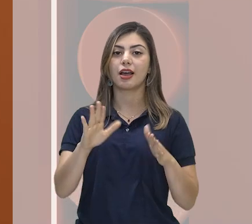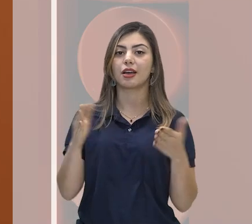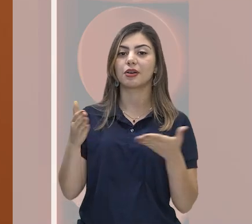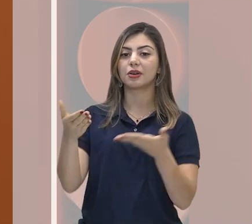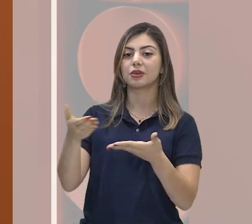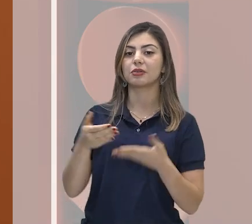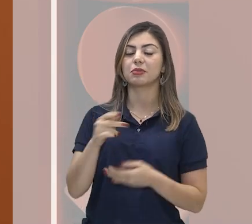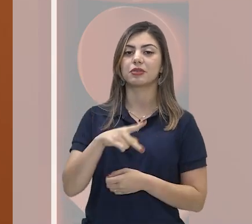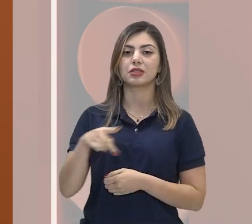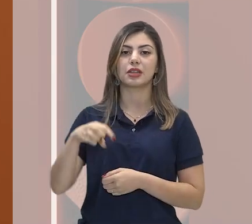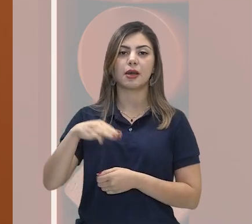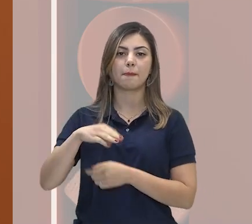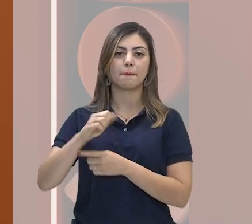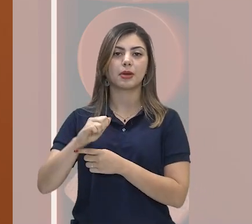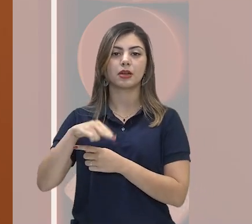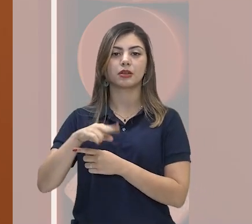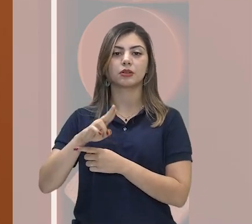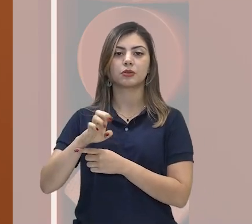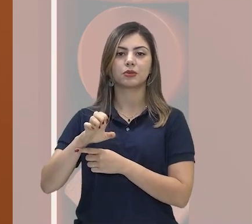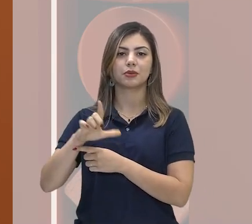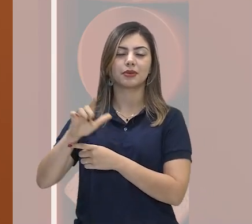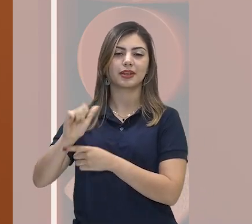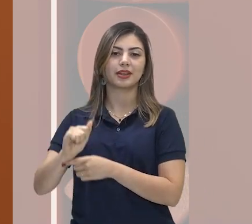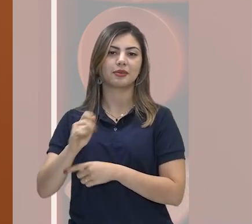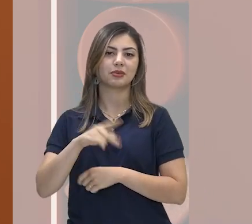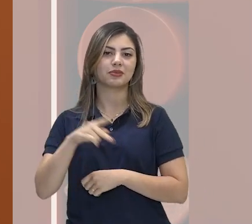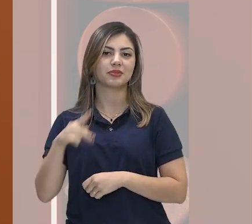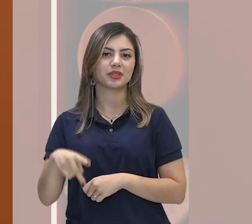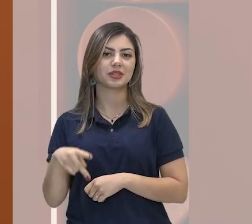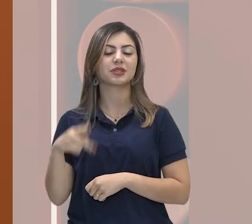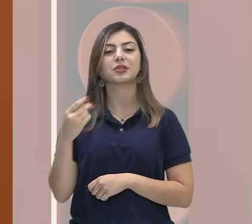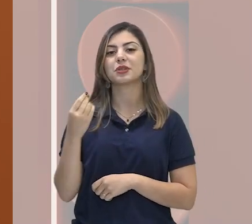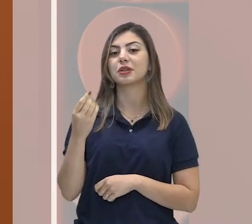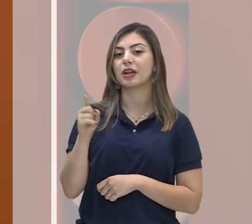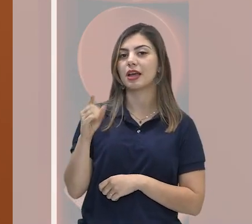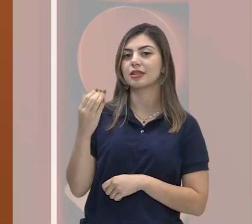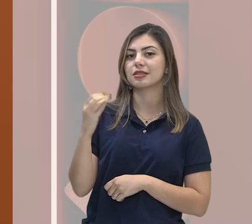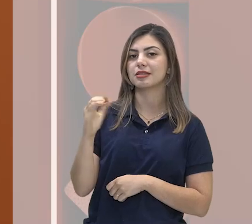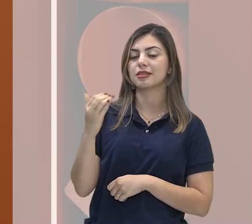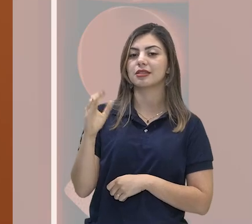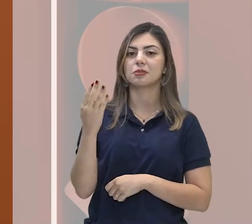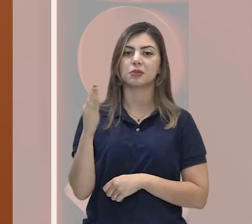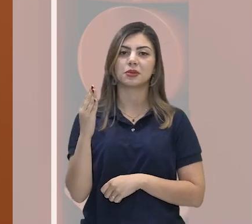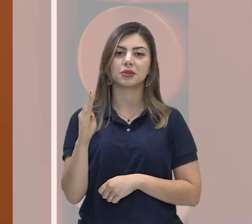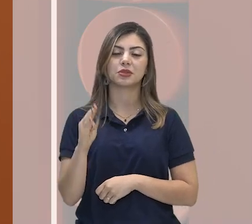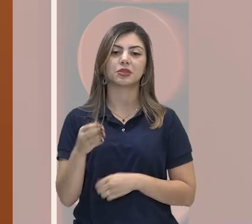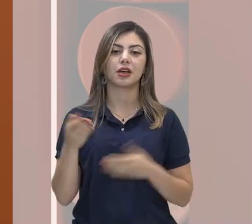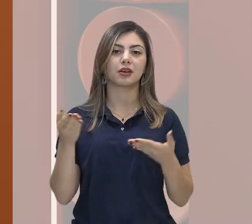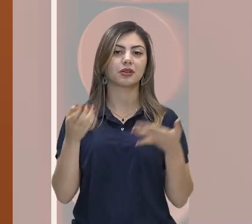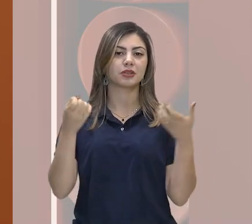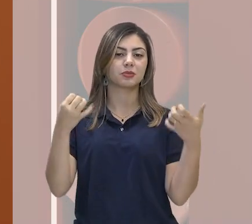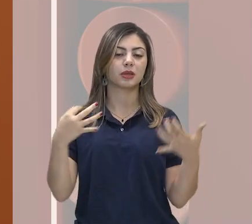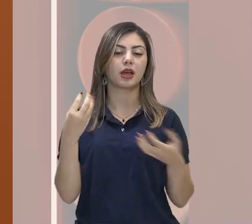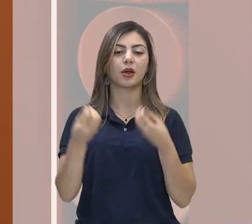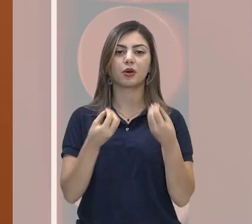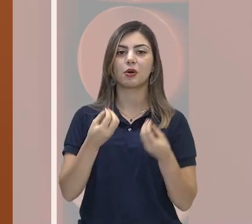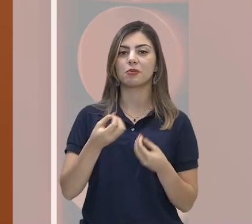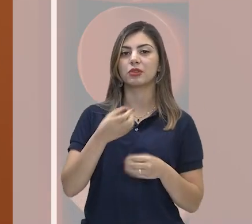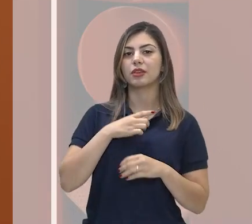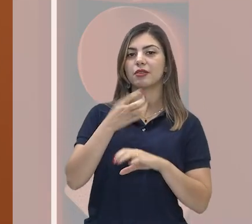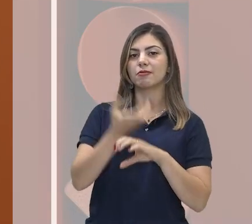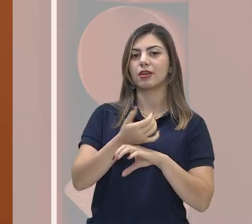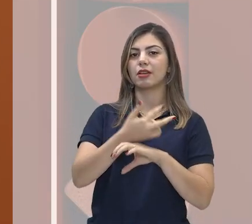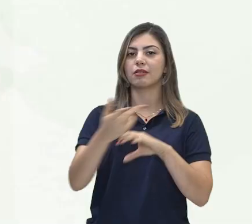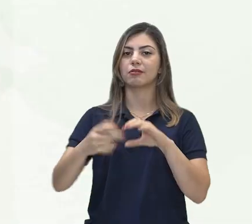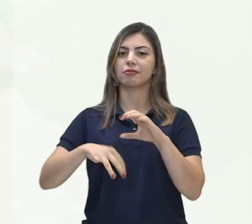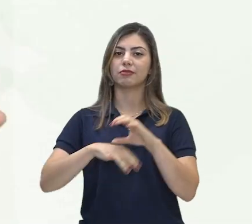professora Manuela de Ciências Biológicas para trazer um olhar para a gente quanto à biodiversidade da fauna e da flora da nossa